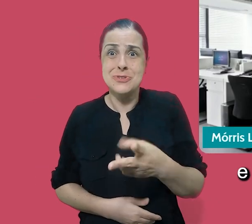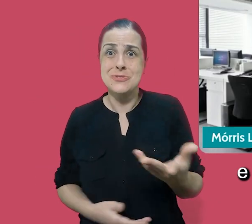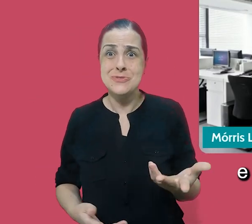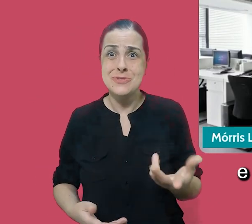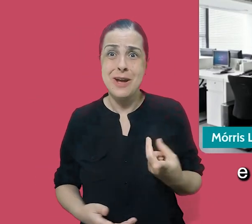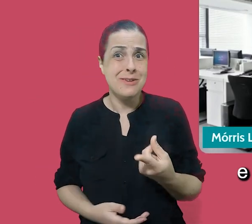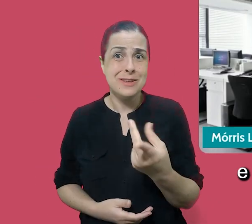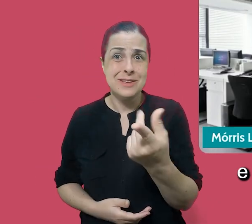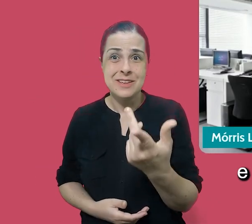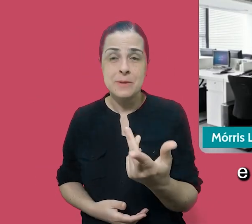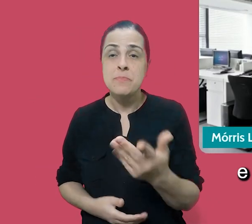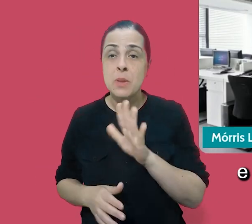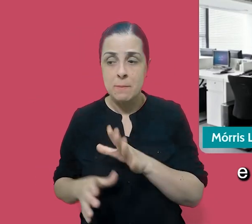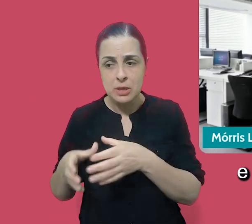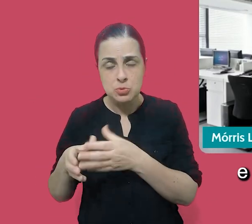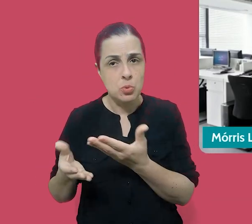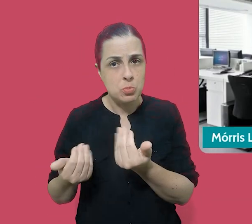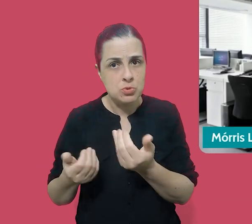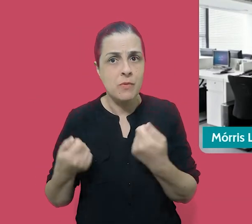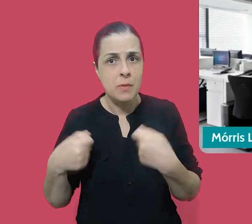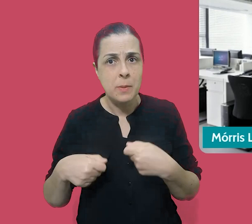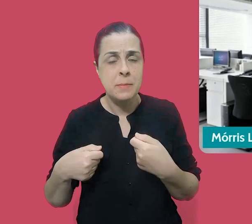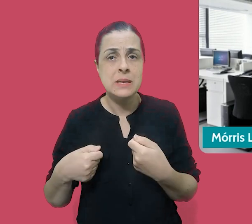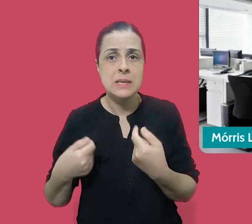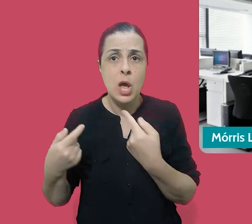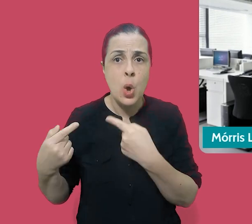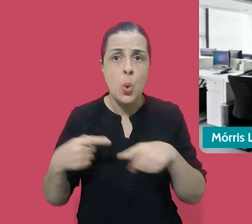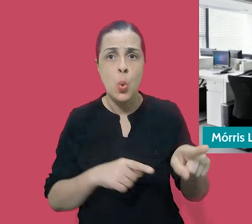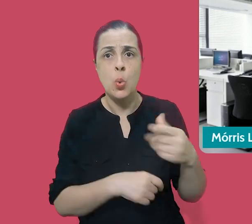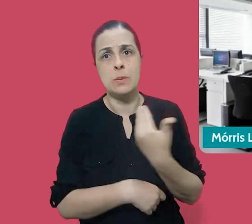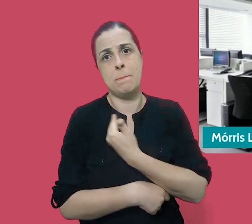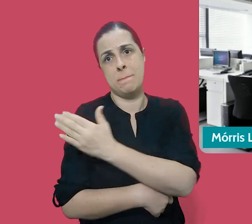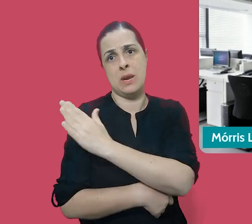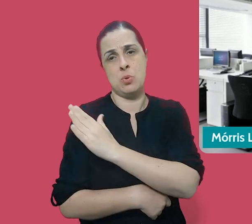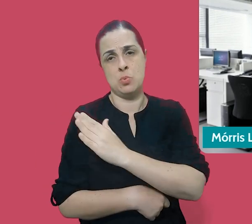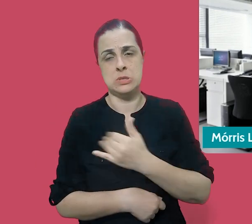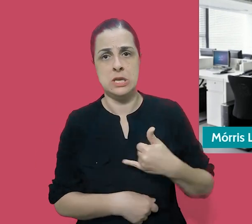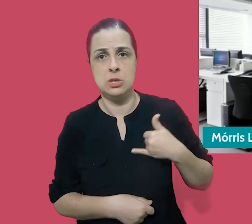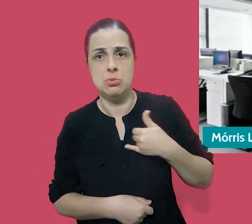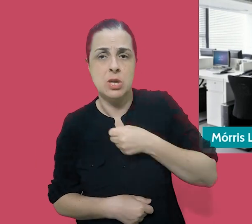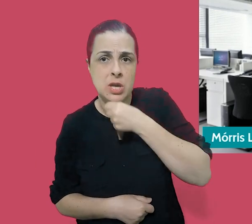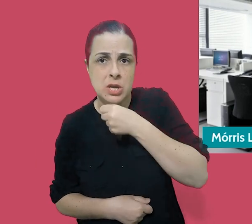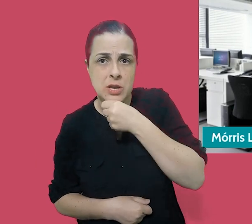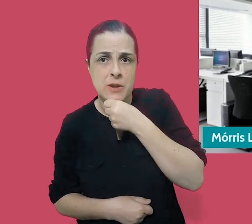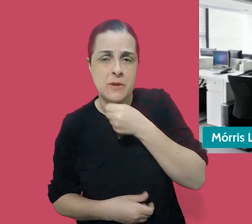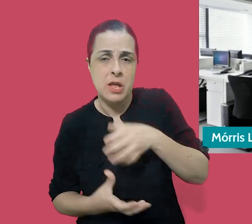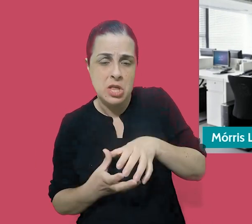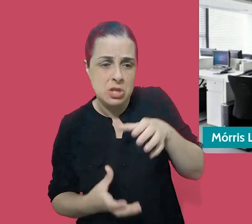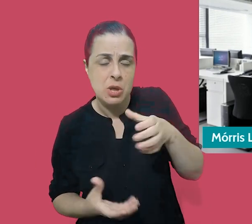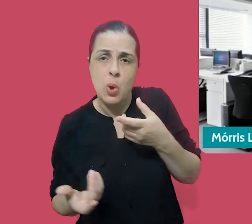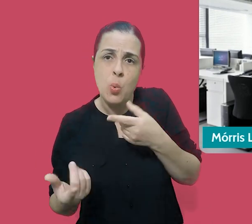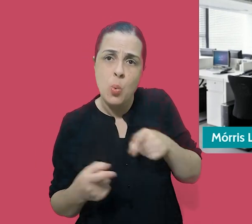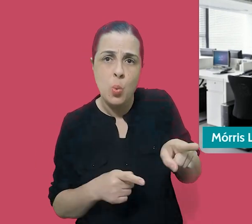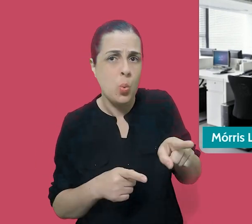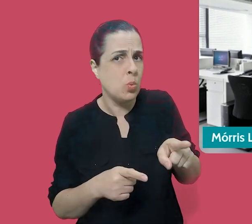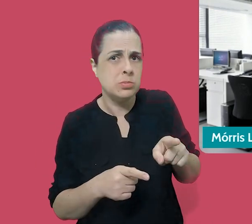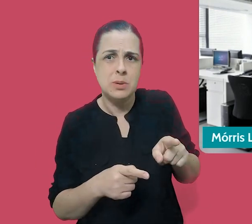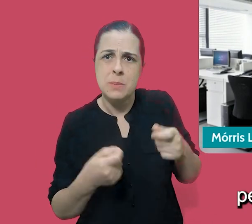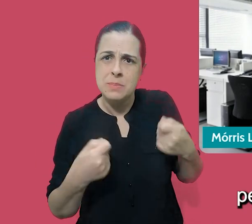que se eles não ajudarem a combater o etaísmo, eles vão sofrer isso lá na frente, né? Aí a gente tem uma conscientização maior para